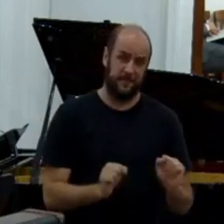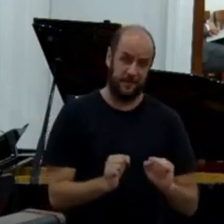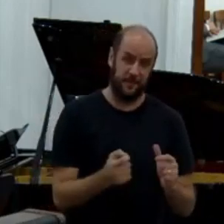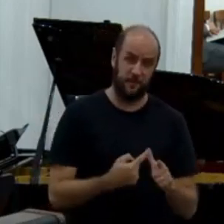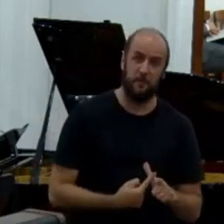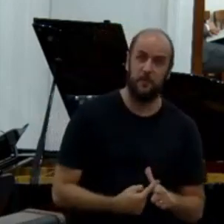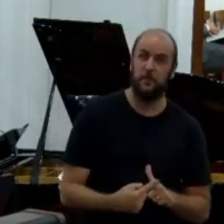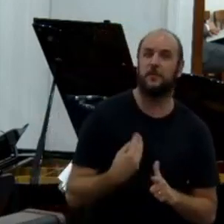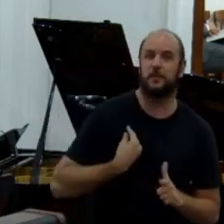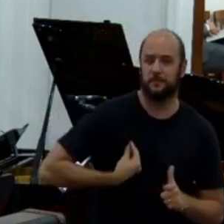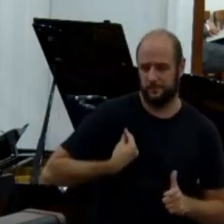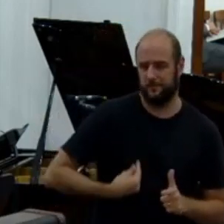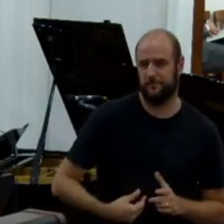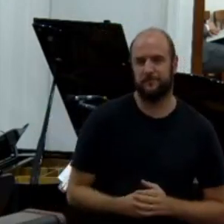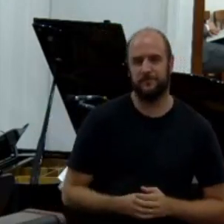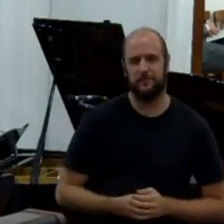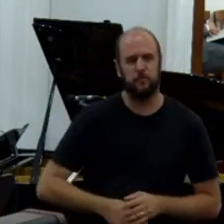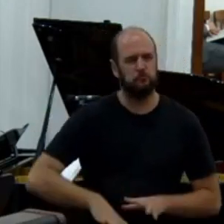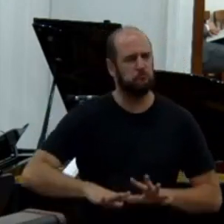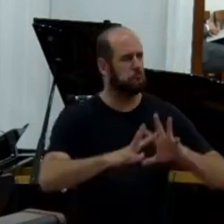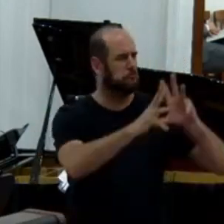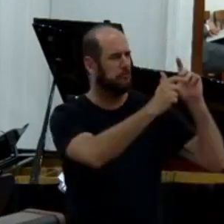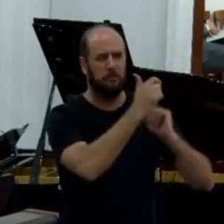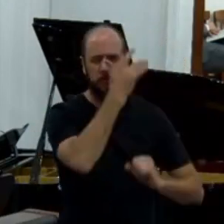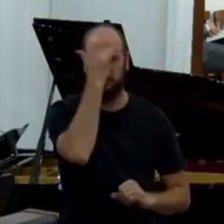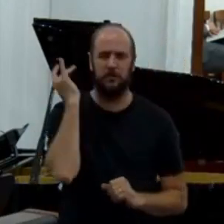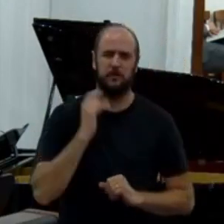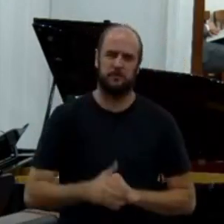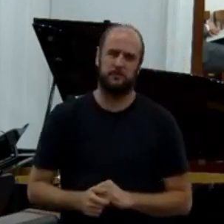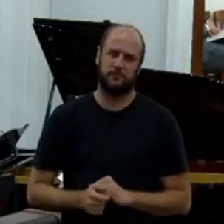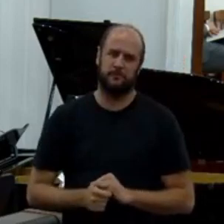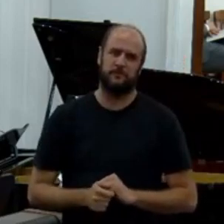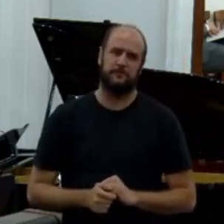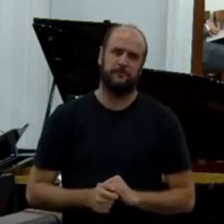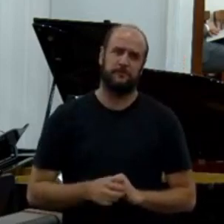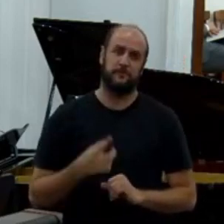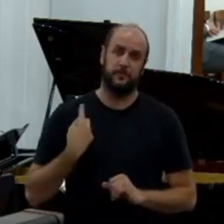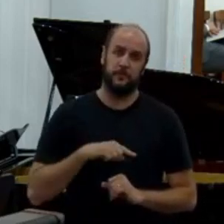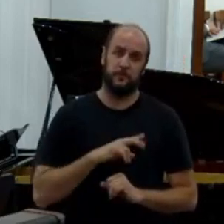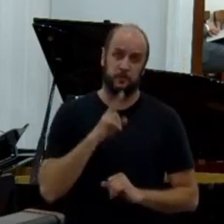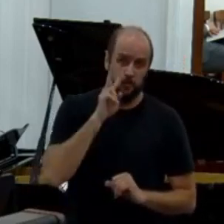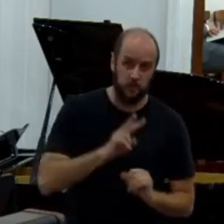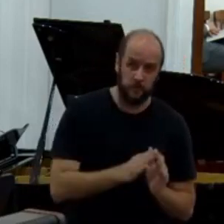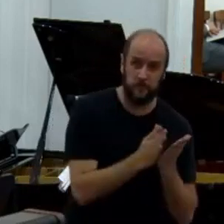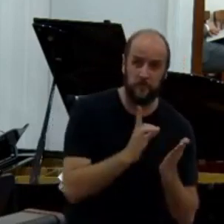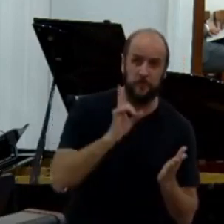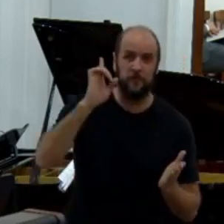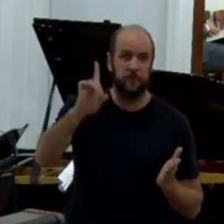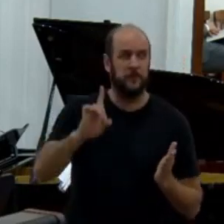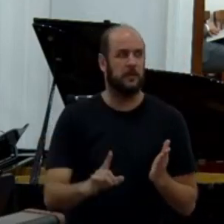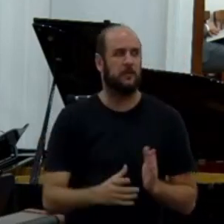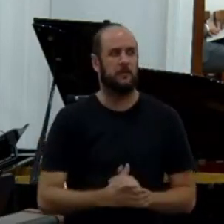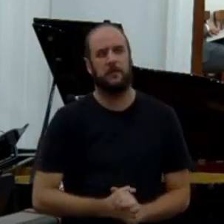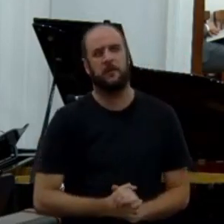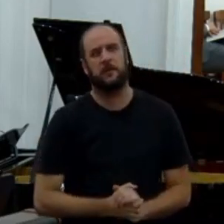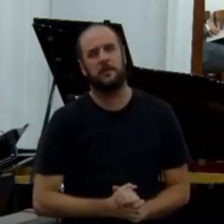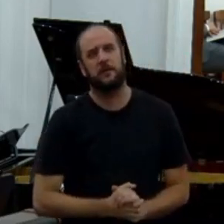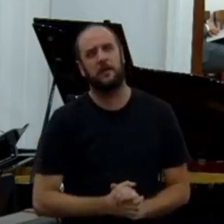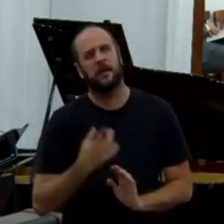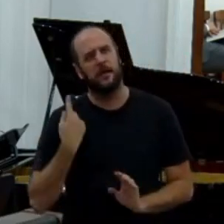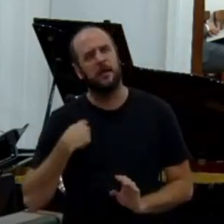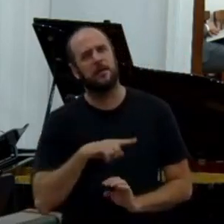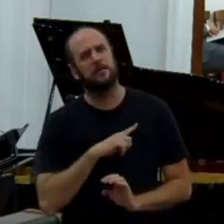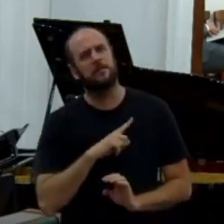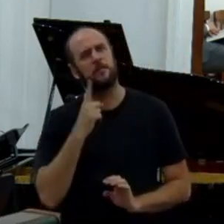na vida de todos nós. Quando nós olhamos na Escritura Sagrada, queridos,